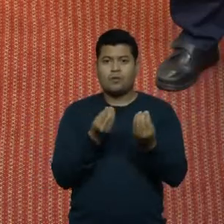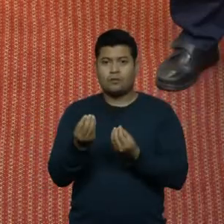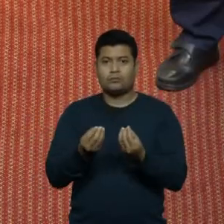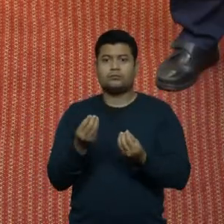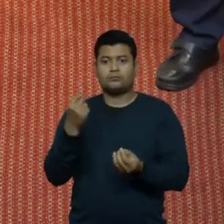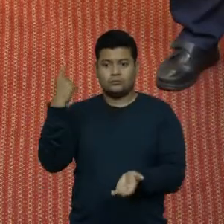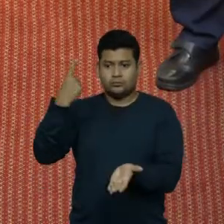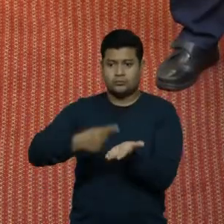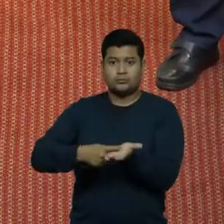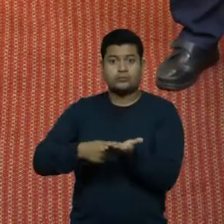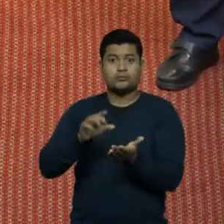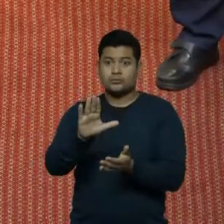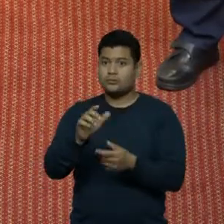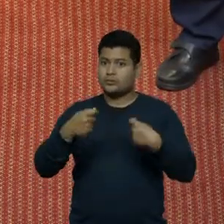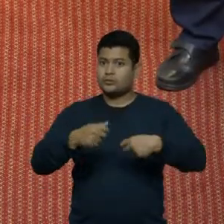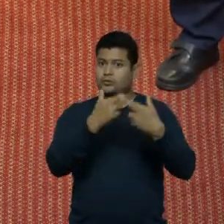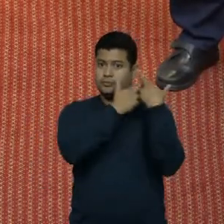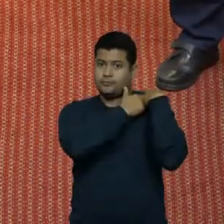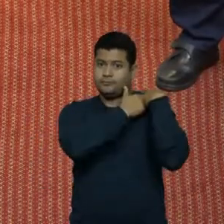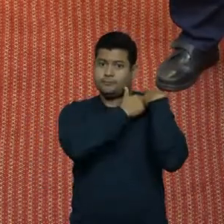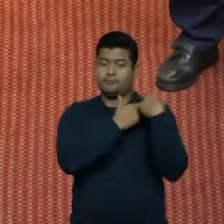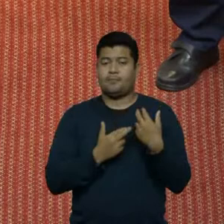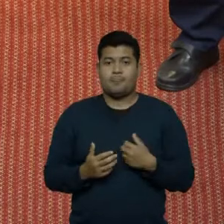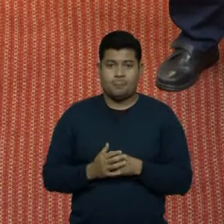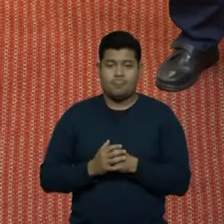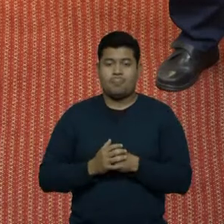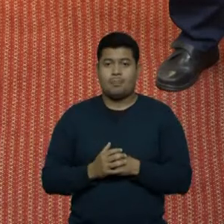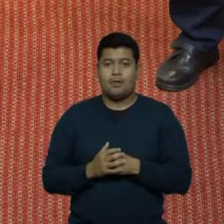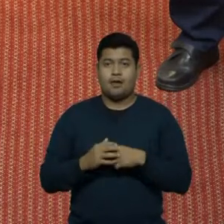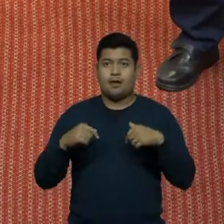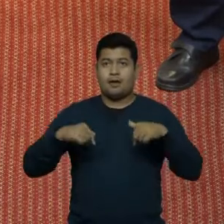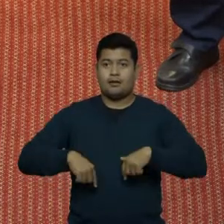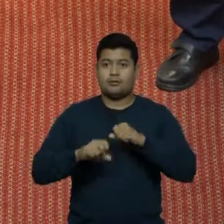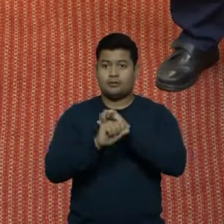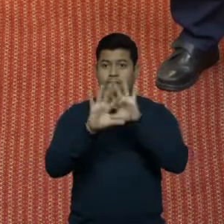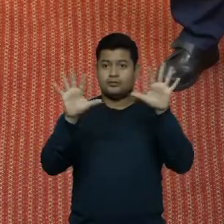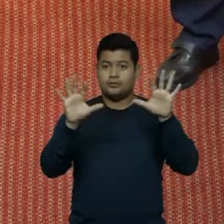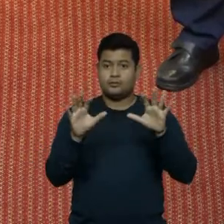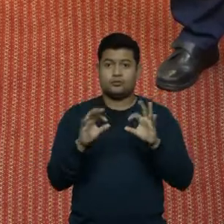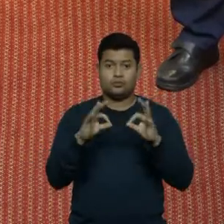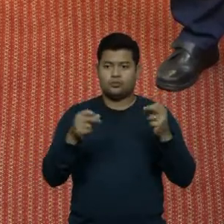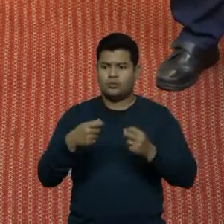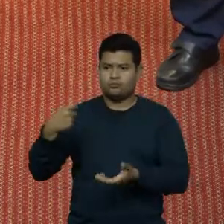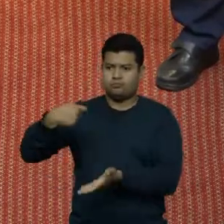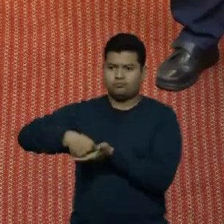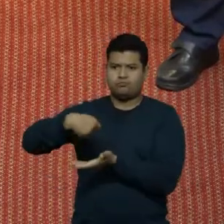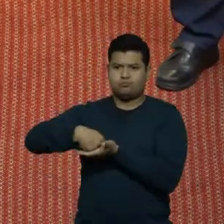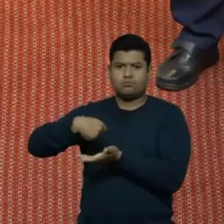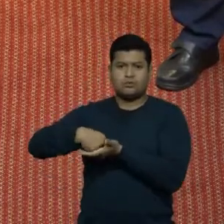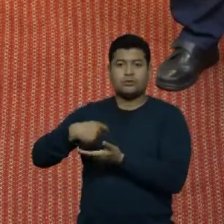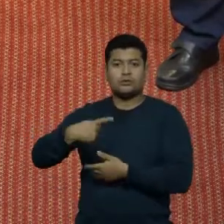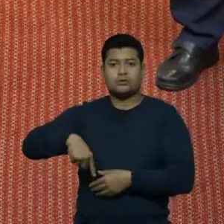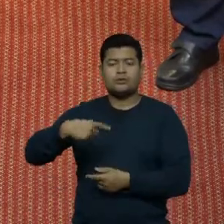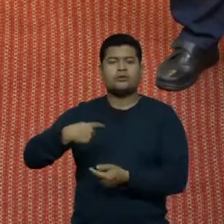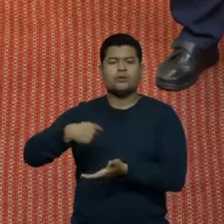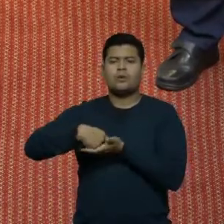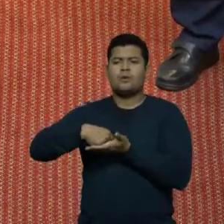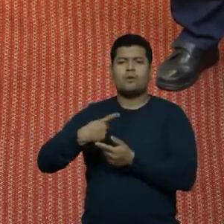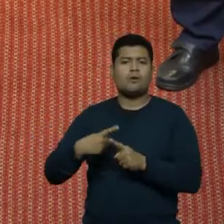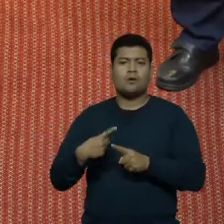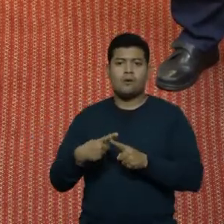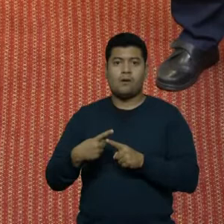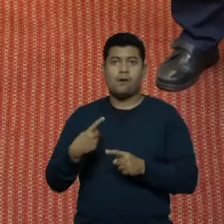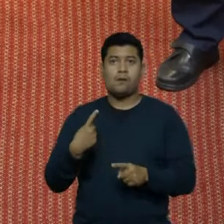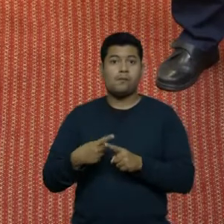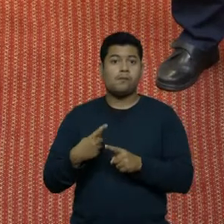responsabilidade dizer que nesta casa está parecendo as pessoas que nos cobram por quê que nos cobram Eu